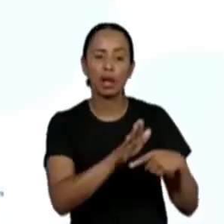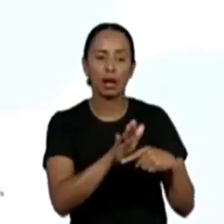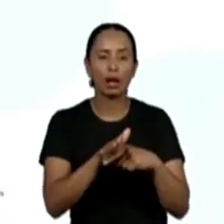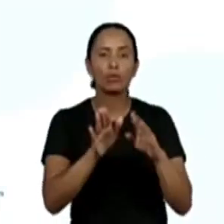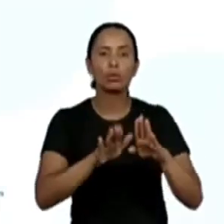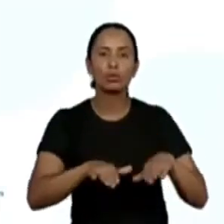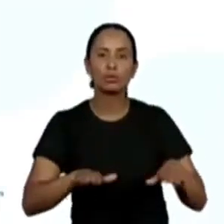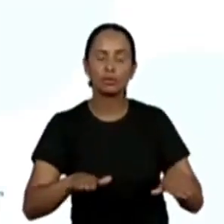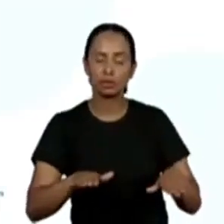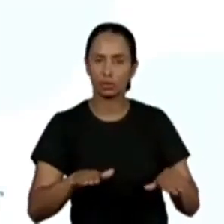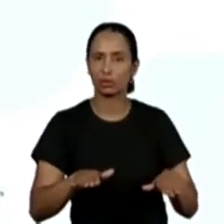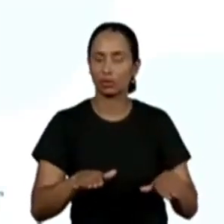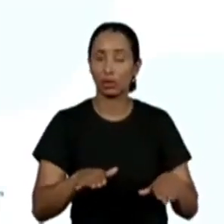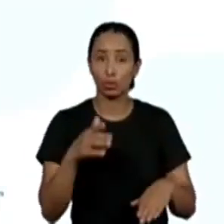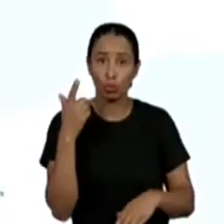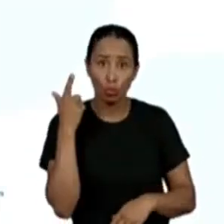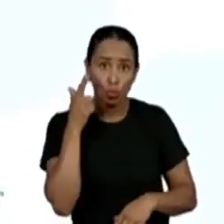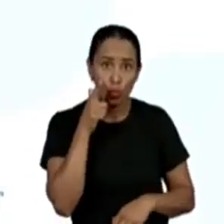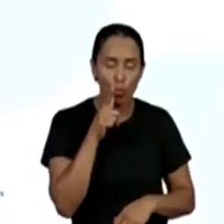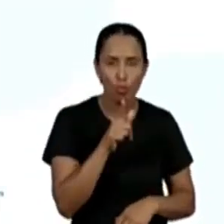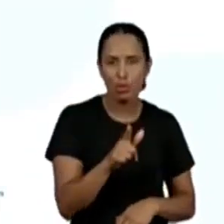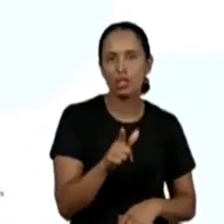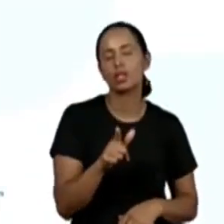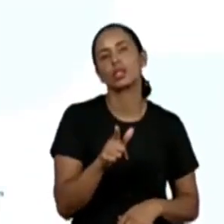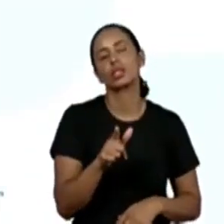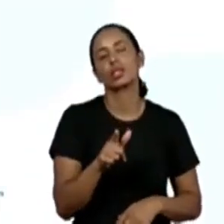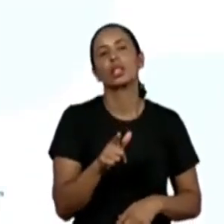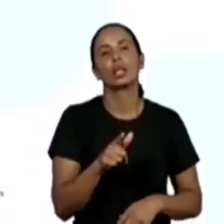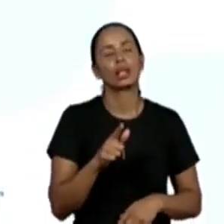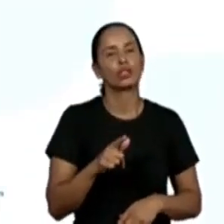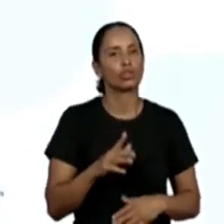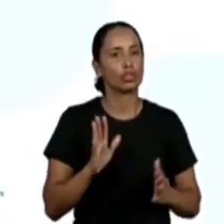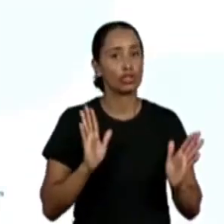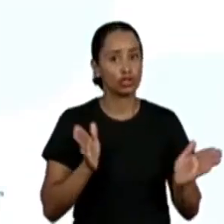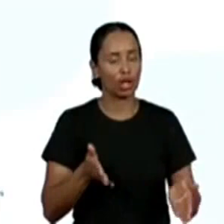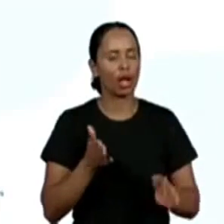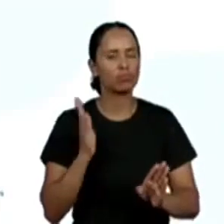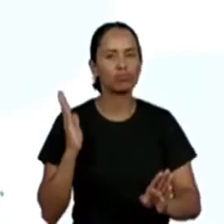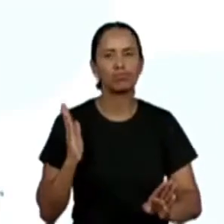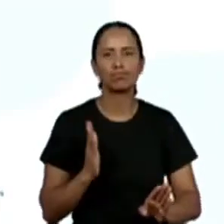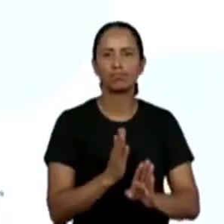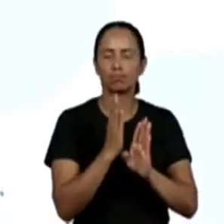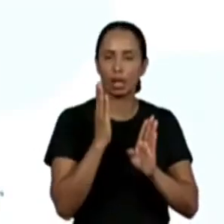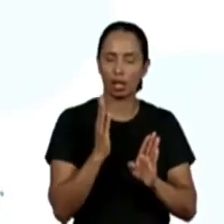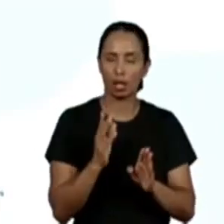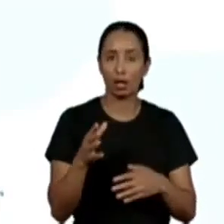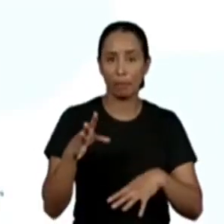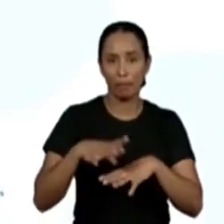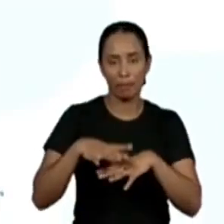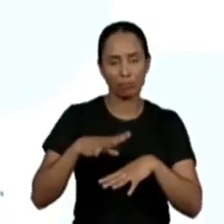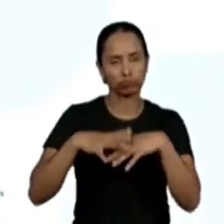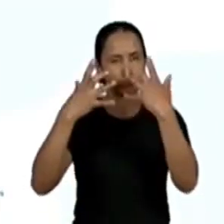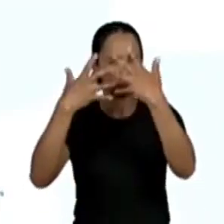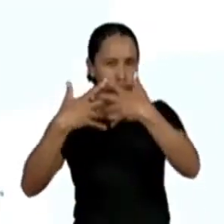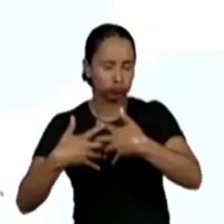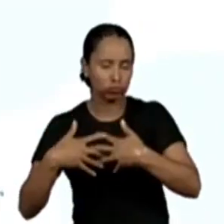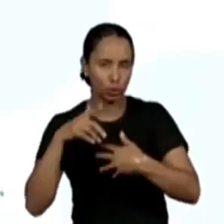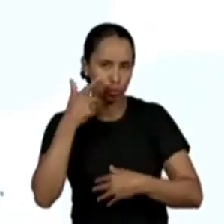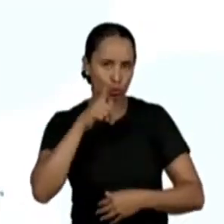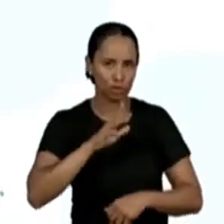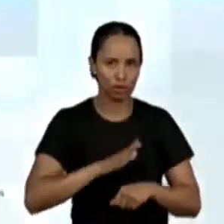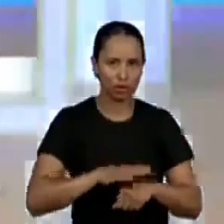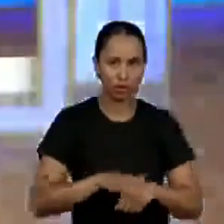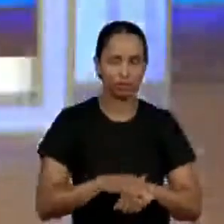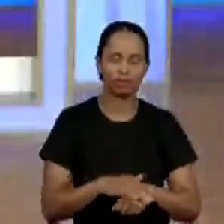que encontrem a solução de cada uma delas e vençam a competição. Então, lembrando, né, hoje nós vamos fazer